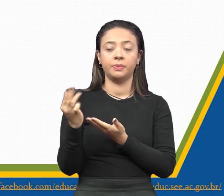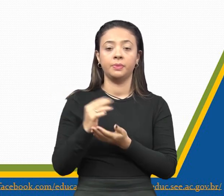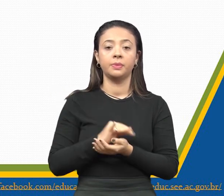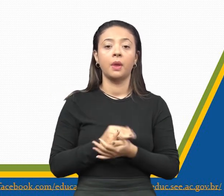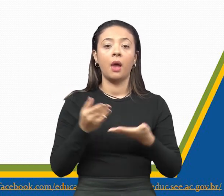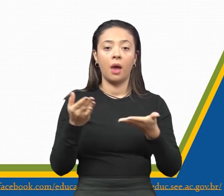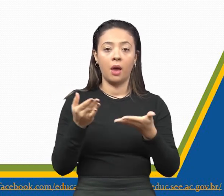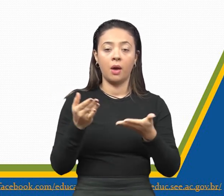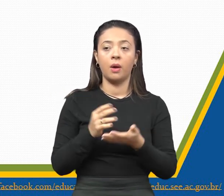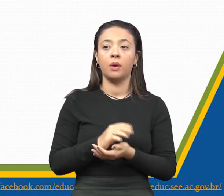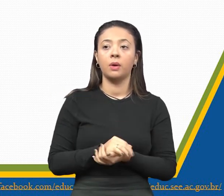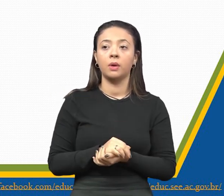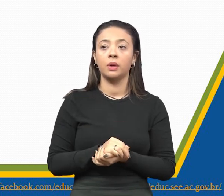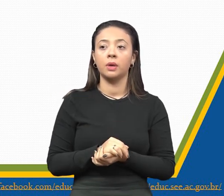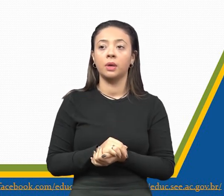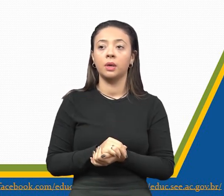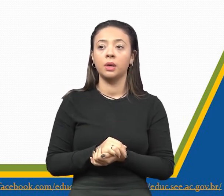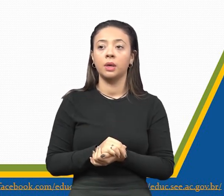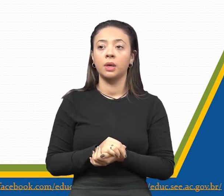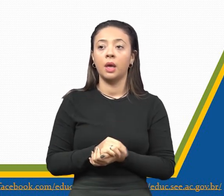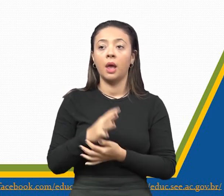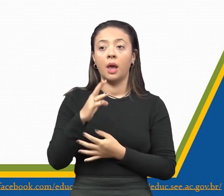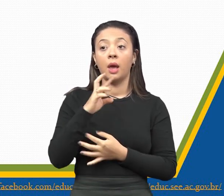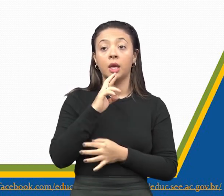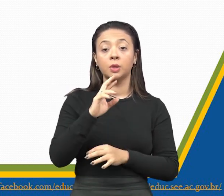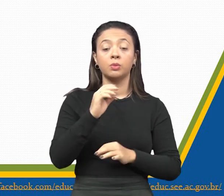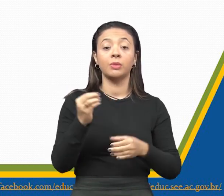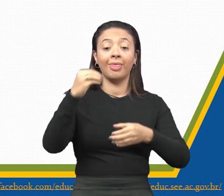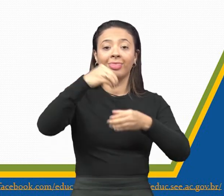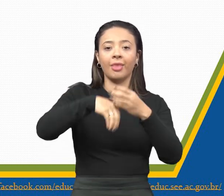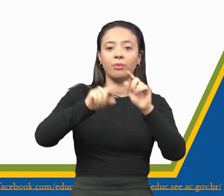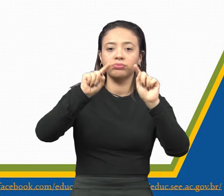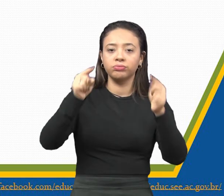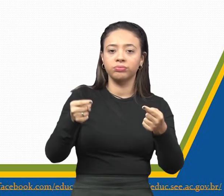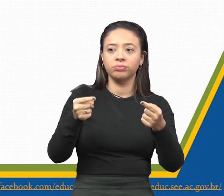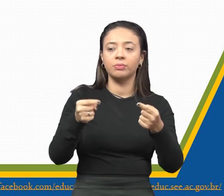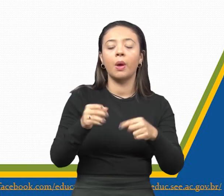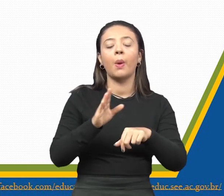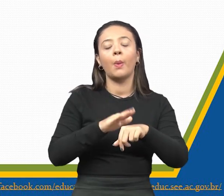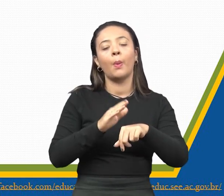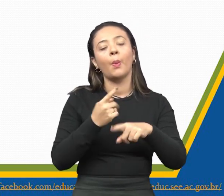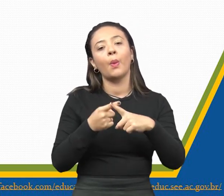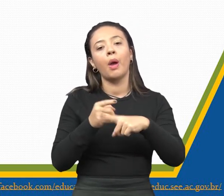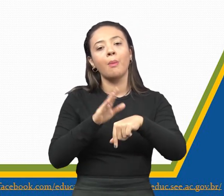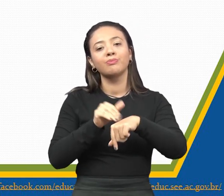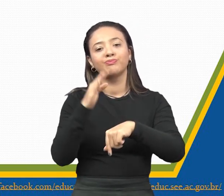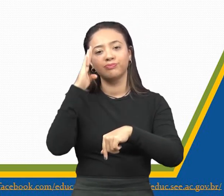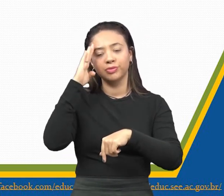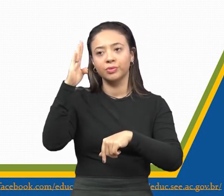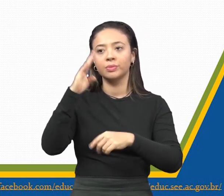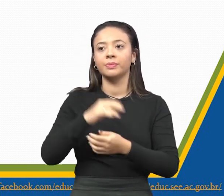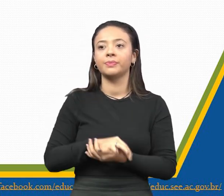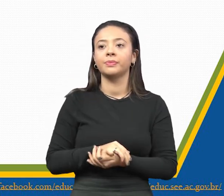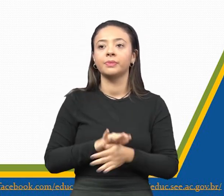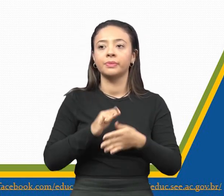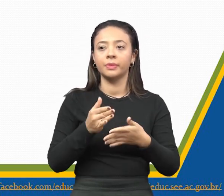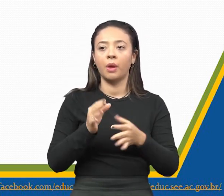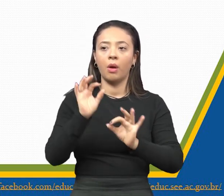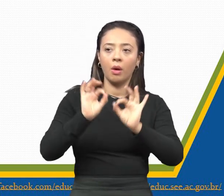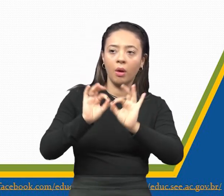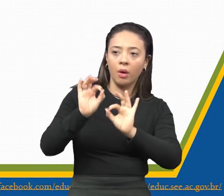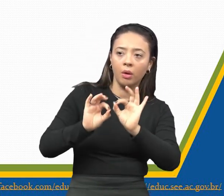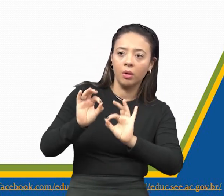está no parênteses, porque tem prioridade. Vamos resolver a operação normalmente.